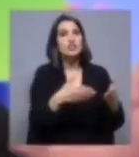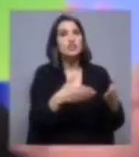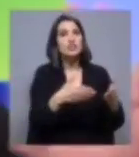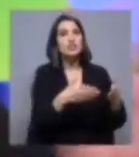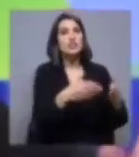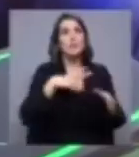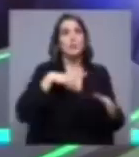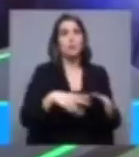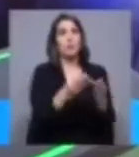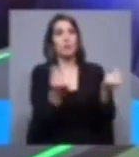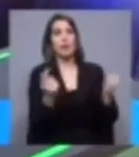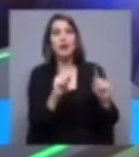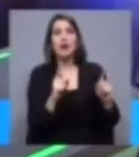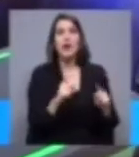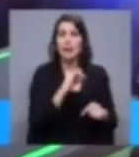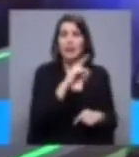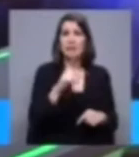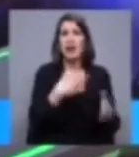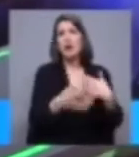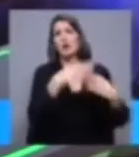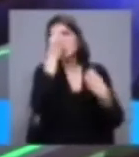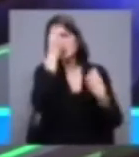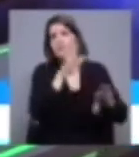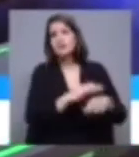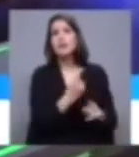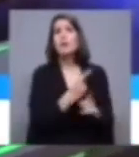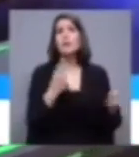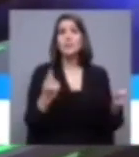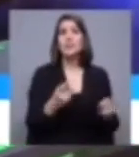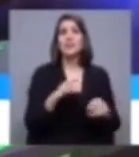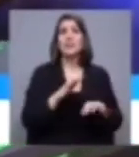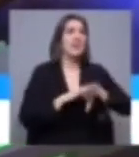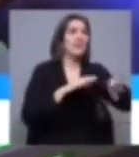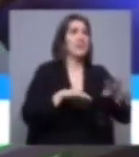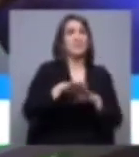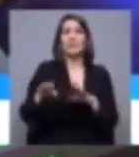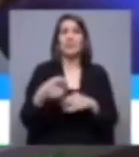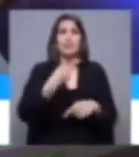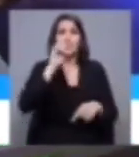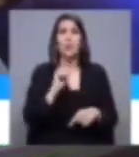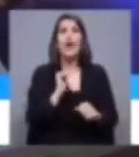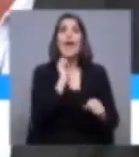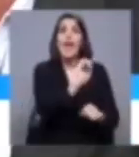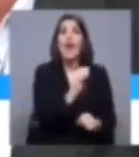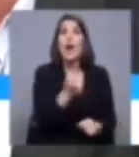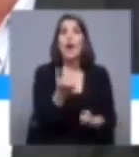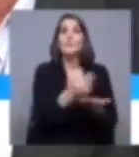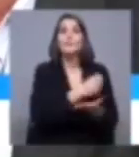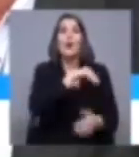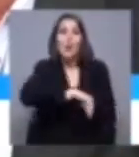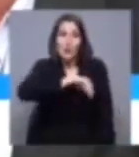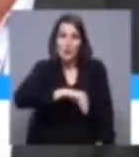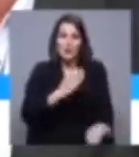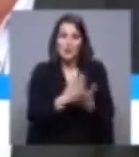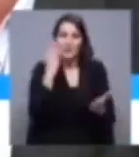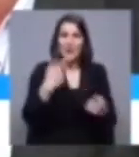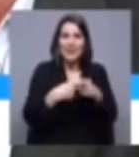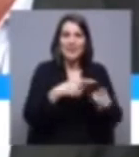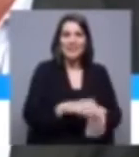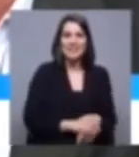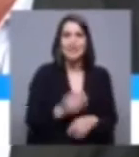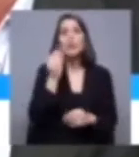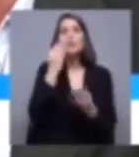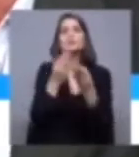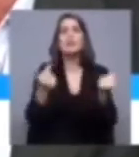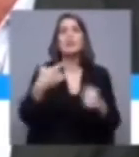mas a Iniciativa Liberal não interessa nada. Porquê? Porque a Iniciativa Liberal não é de esquerda nem de direita. A Iniciativa Liberal é do lucro. É isso que lhes interessa. Qual é a solução para a TAP? A solução